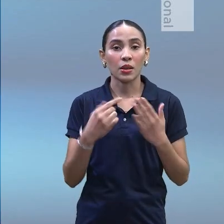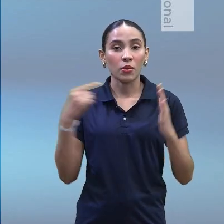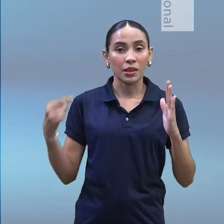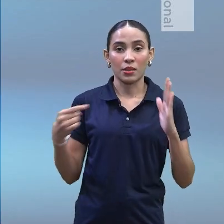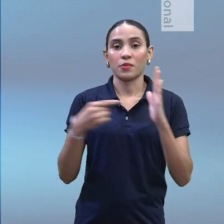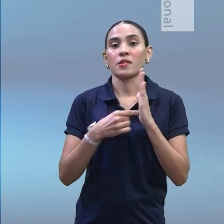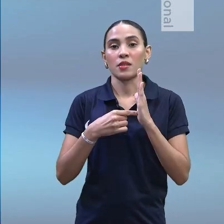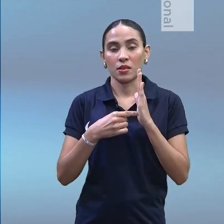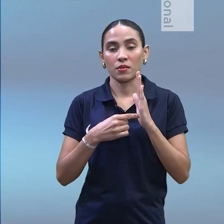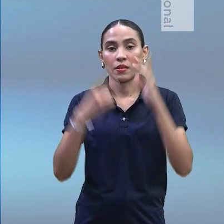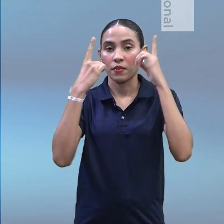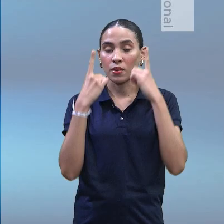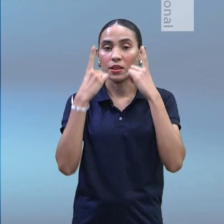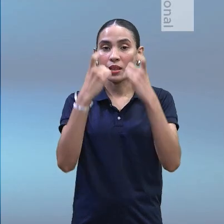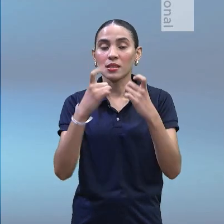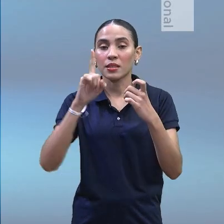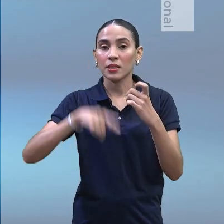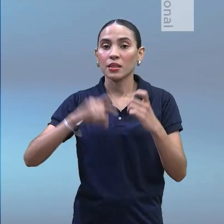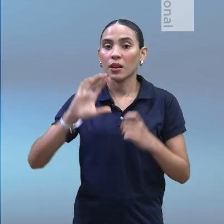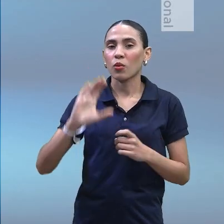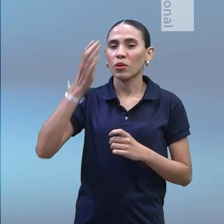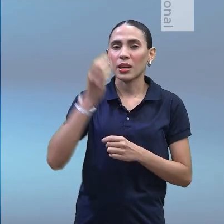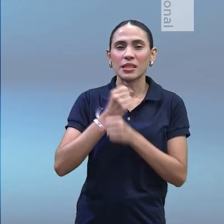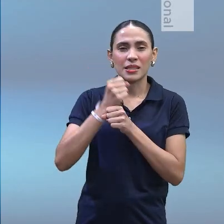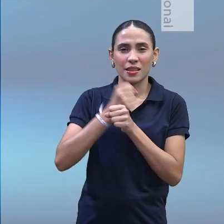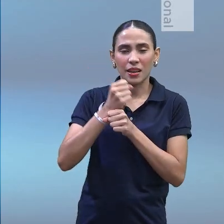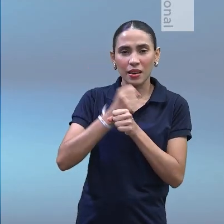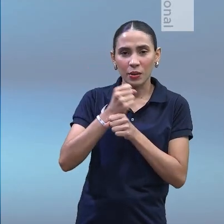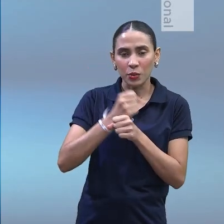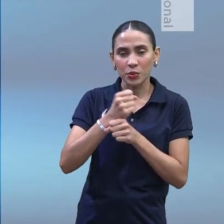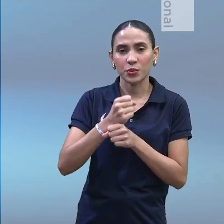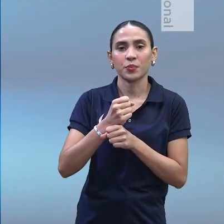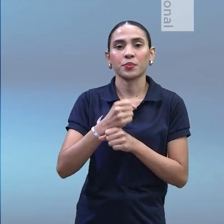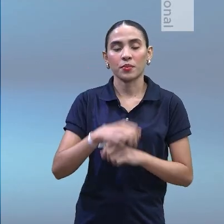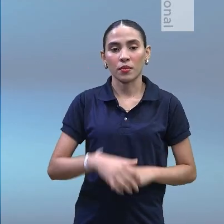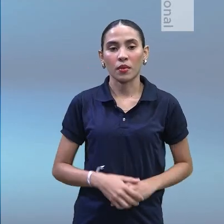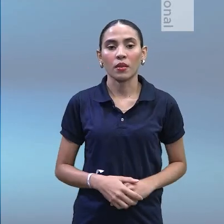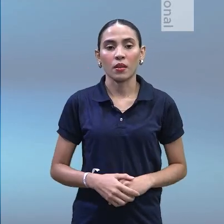denunciando essa violência que acontece há muitos anos, né, muitos séculos,